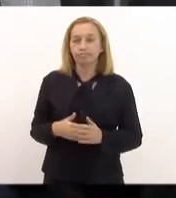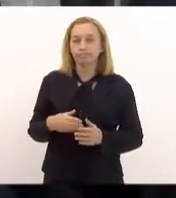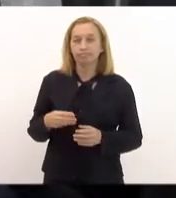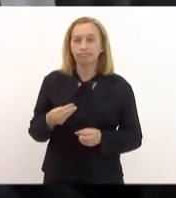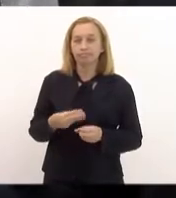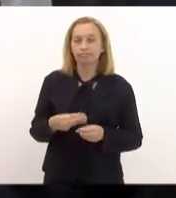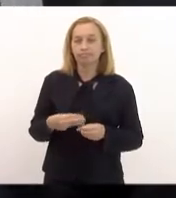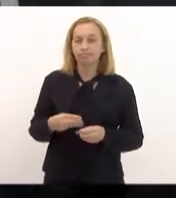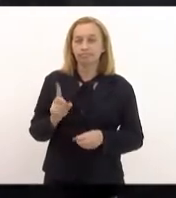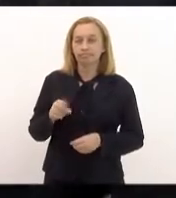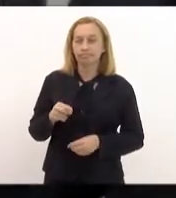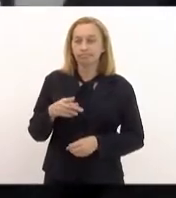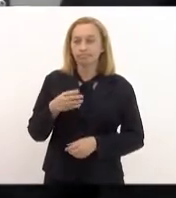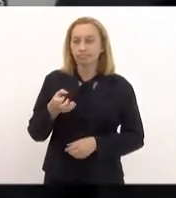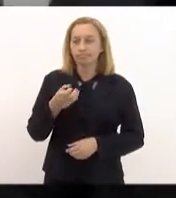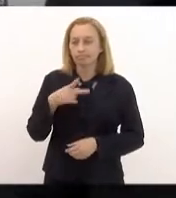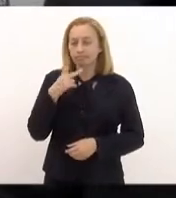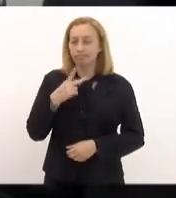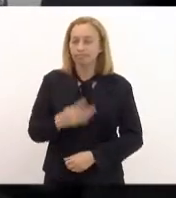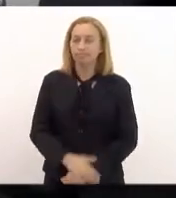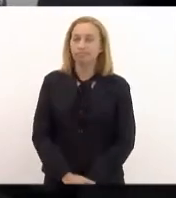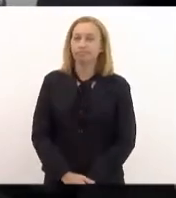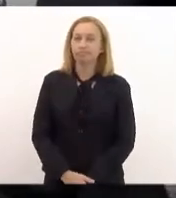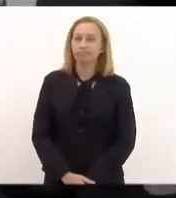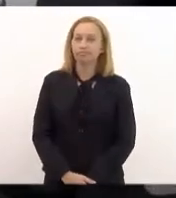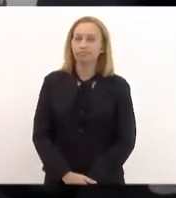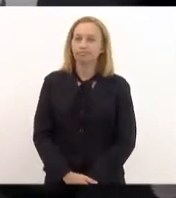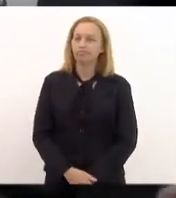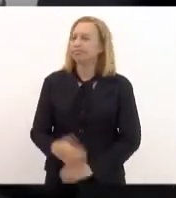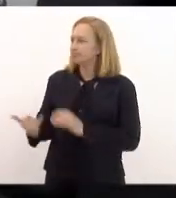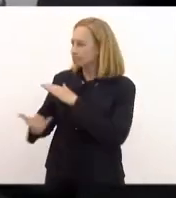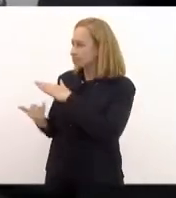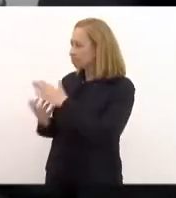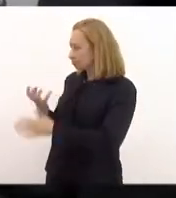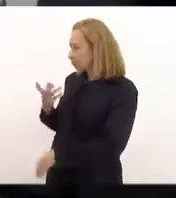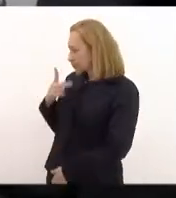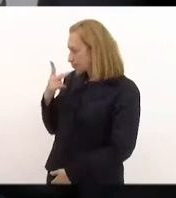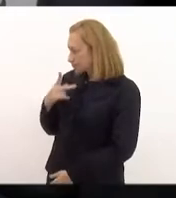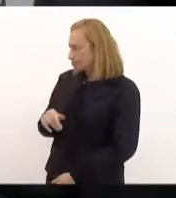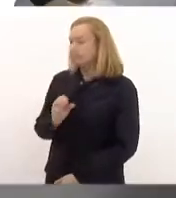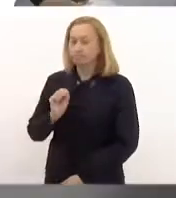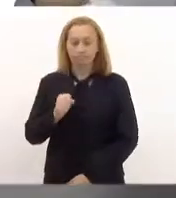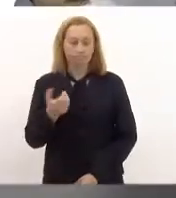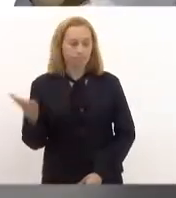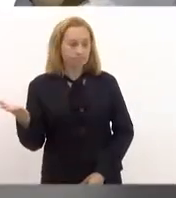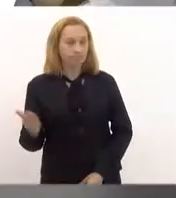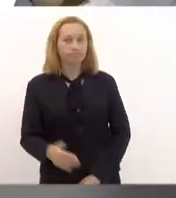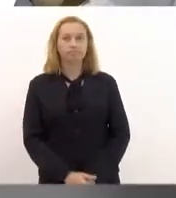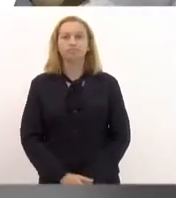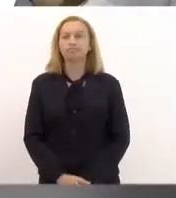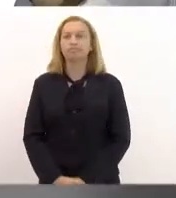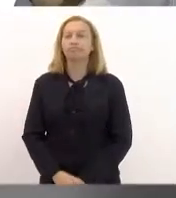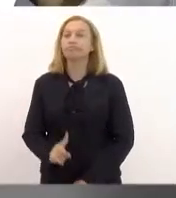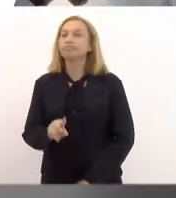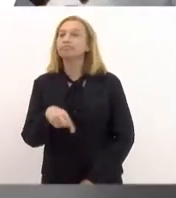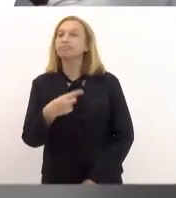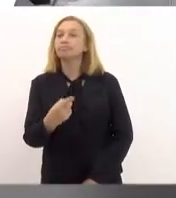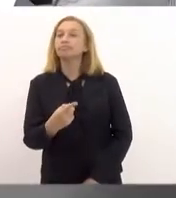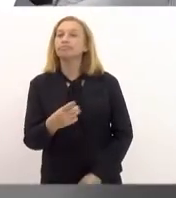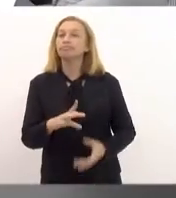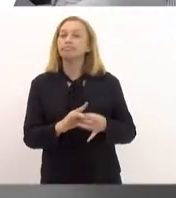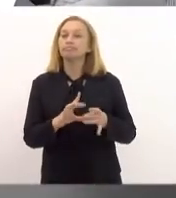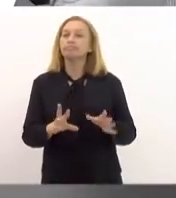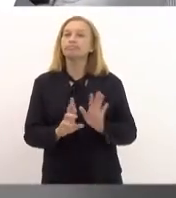É isso aí. O Instituto quer completar? Sim, o Rick. Por favor. Em seguida eu vou passar